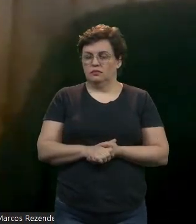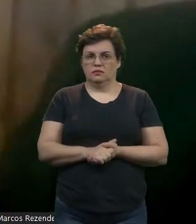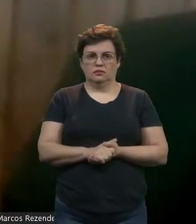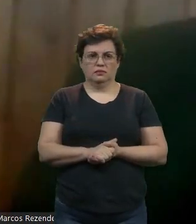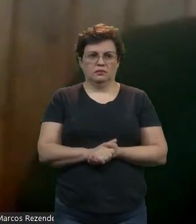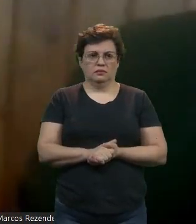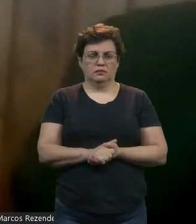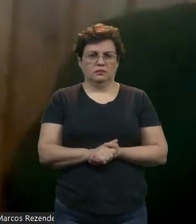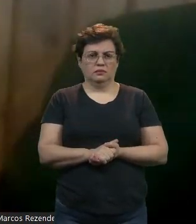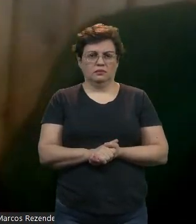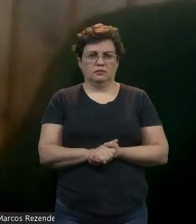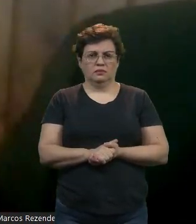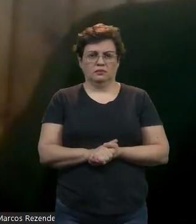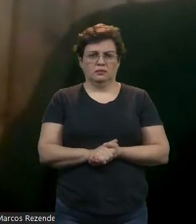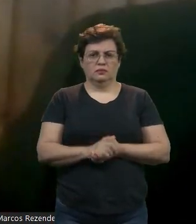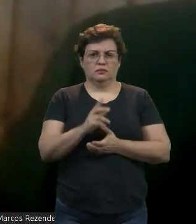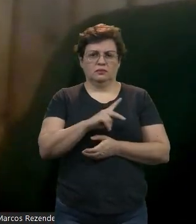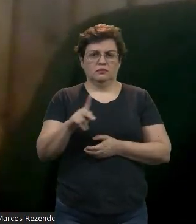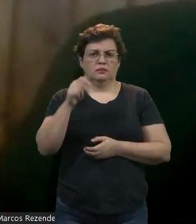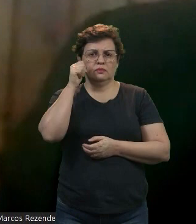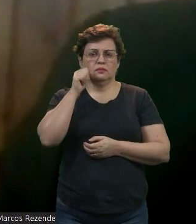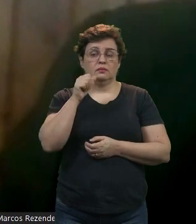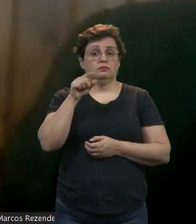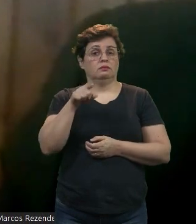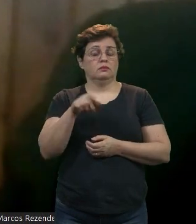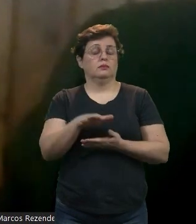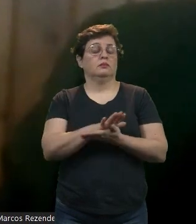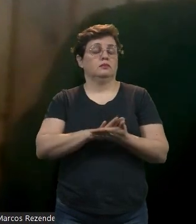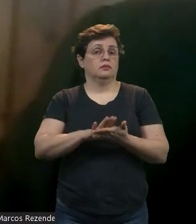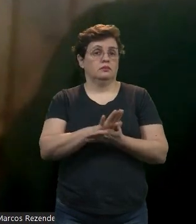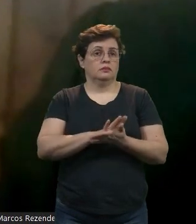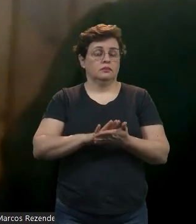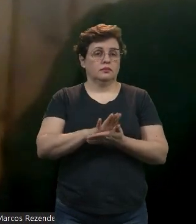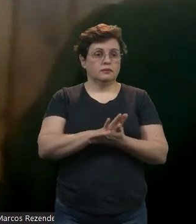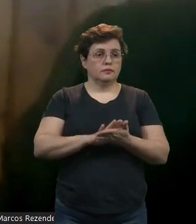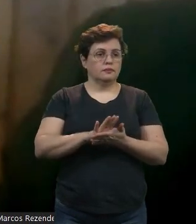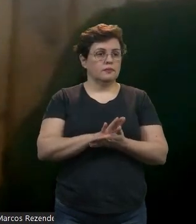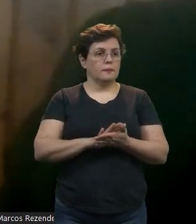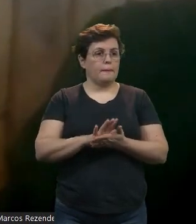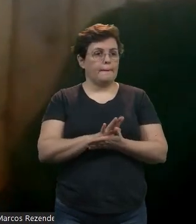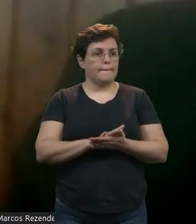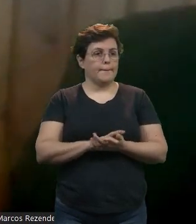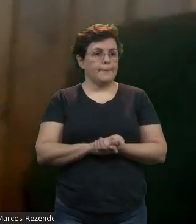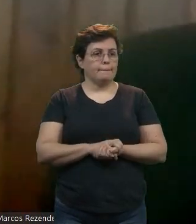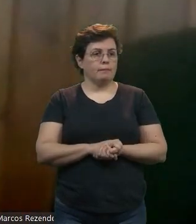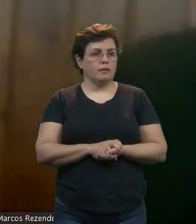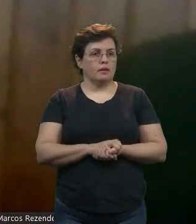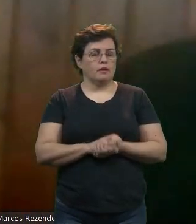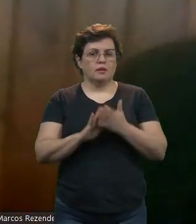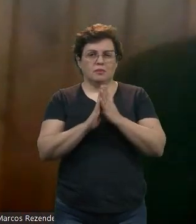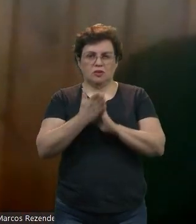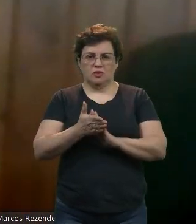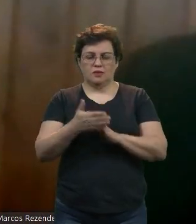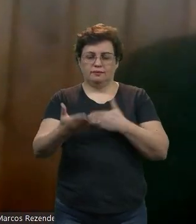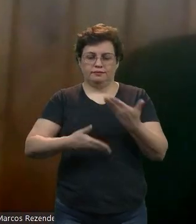E, professora Daniela, isso nada iria prejudicar o servidor se votarmos